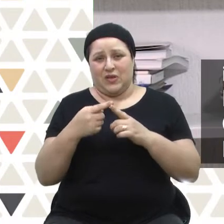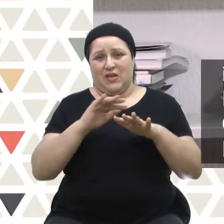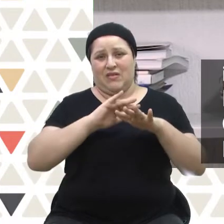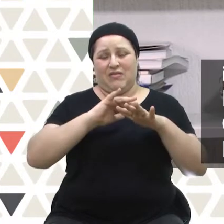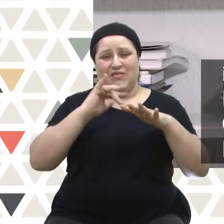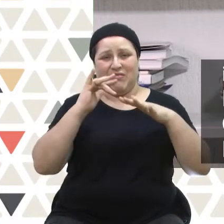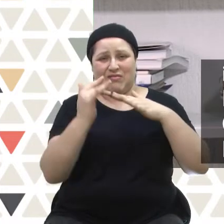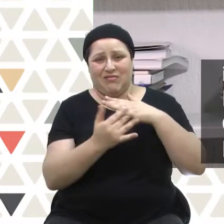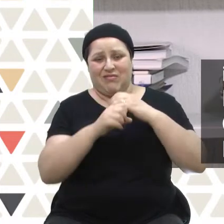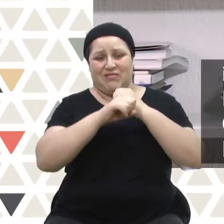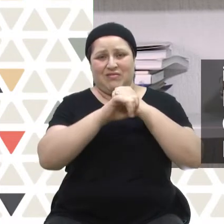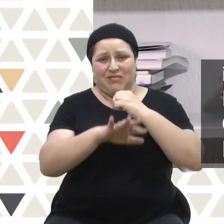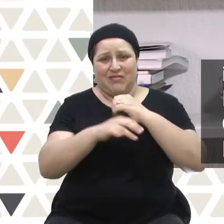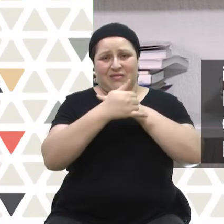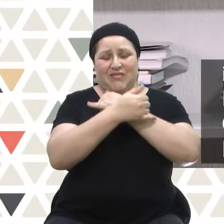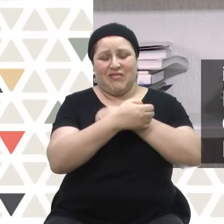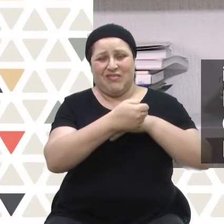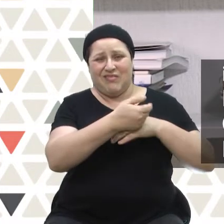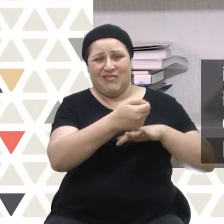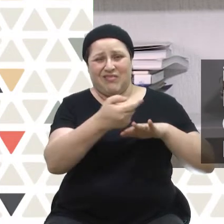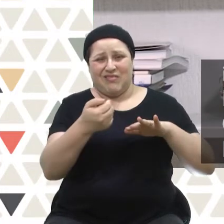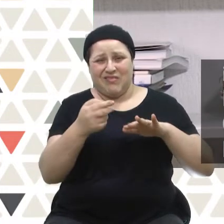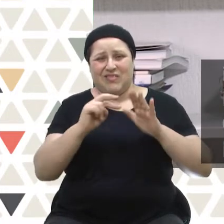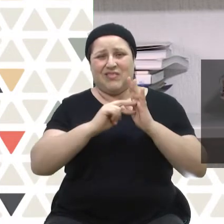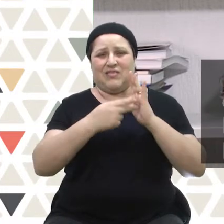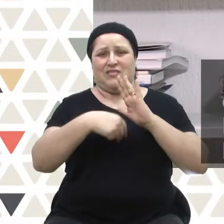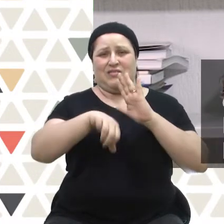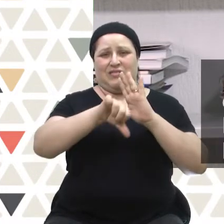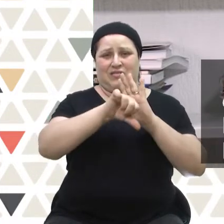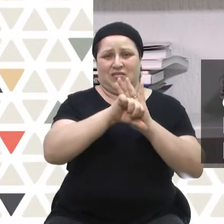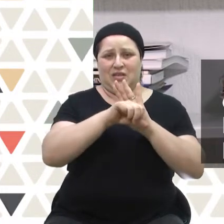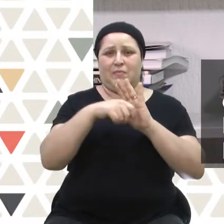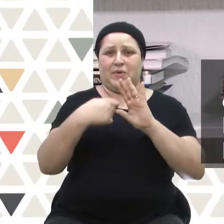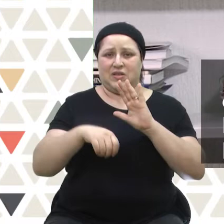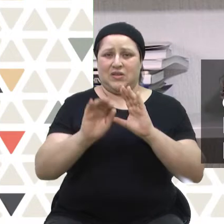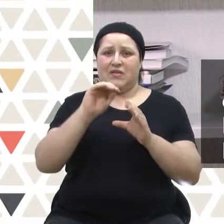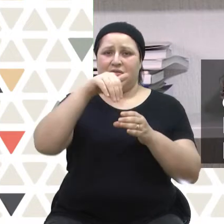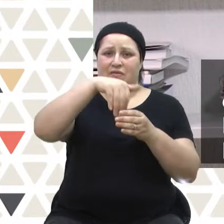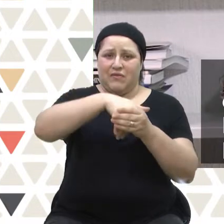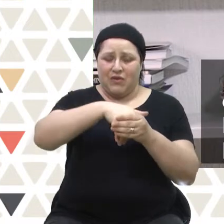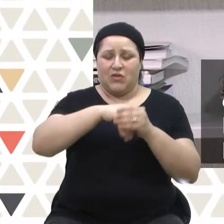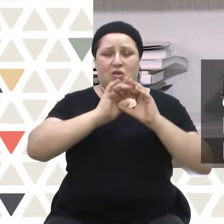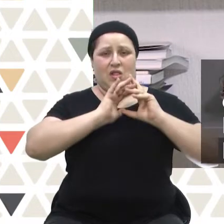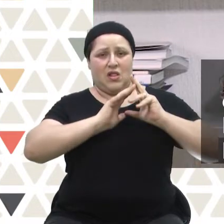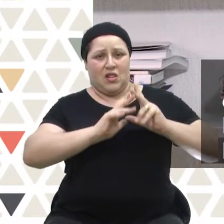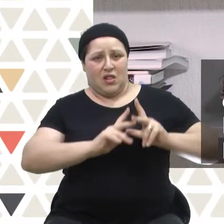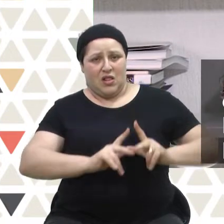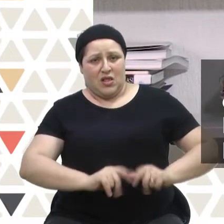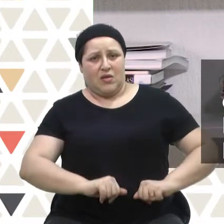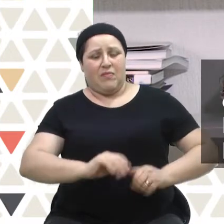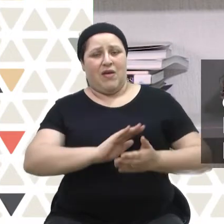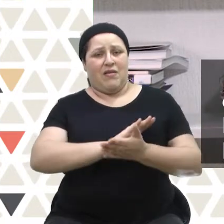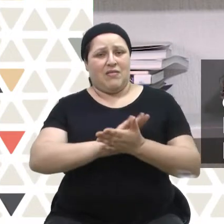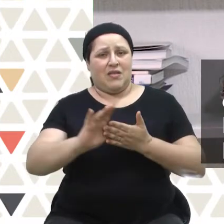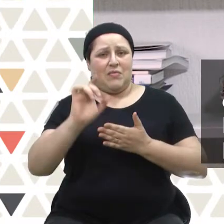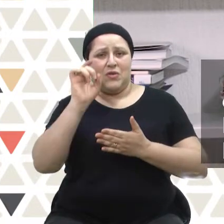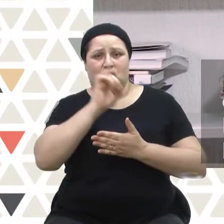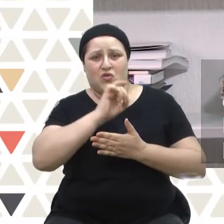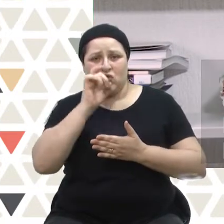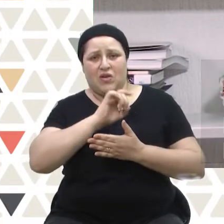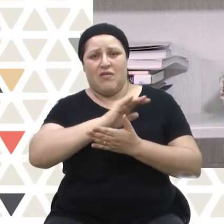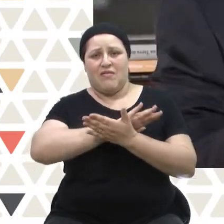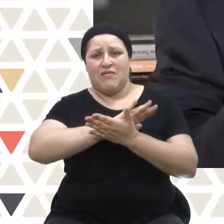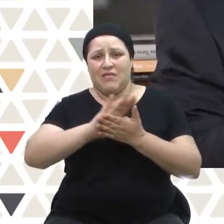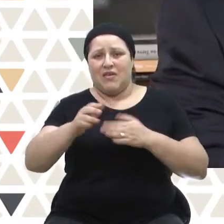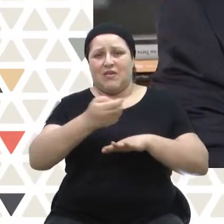ter todos os cuidados para não difundir fake news, porque a divulgação em qualquer meio de fake news